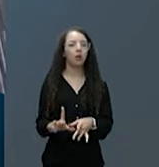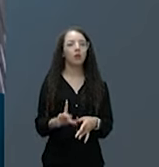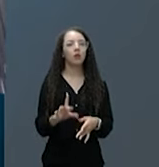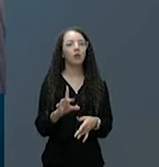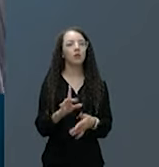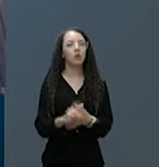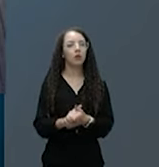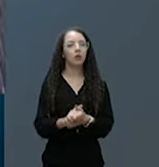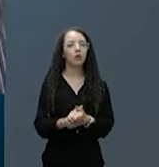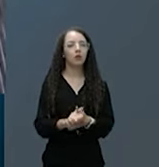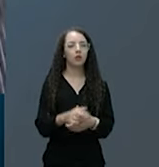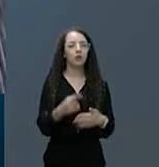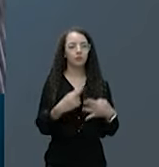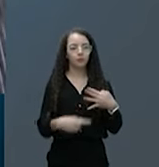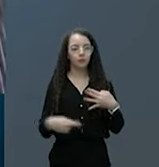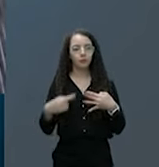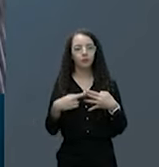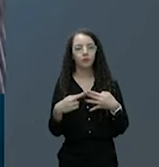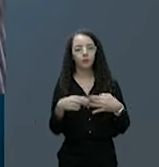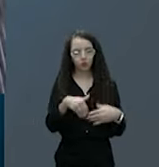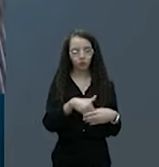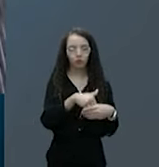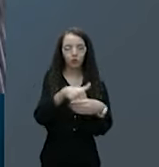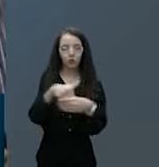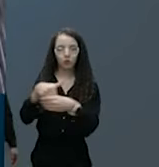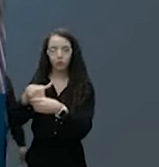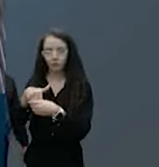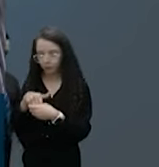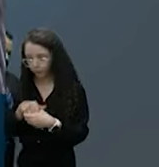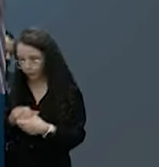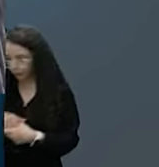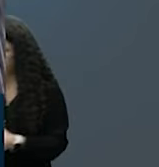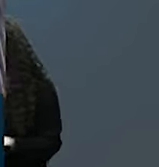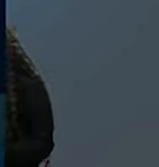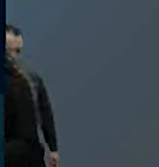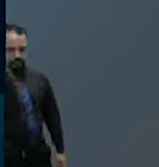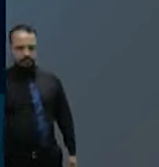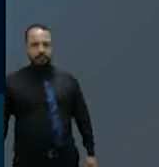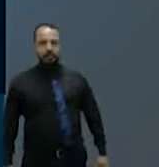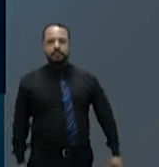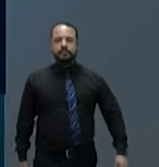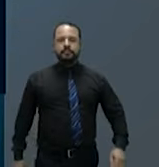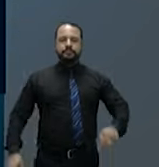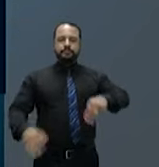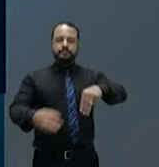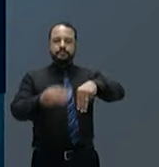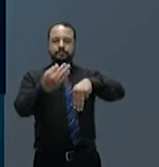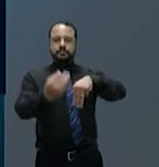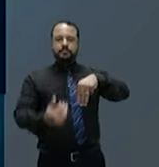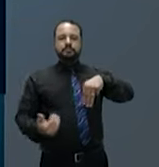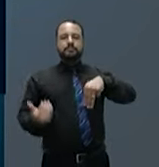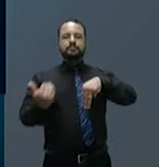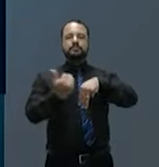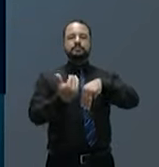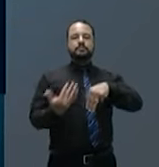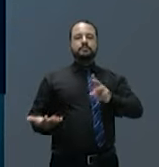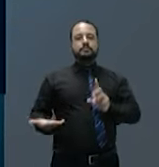como voto, senhora presidente. Ministro Aldo Fernandes, gostaria de uma ratificação do voto. Por favor.